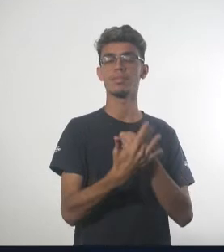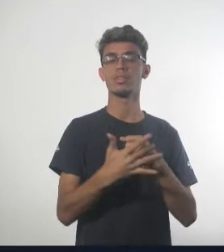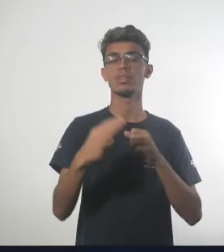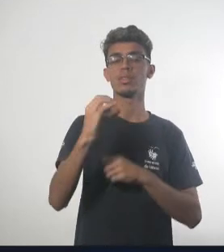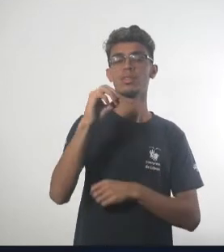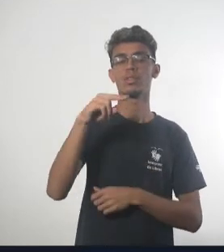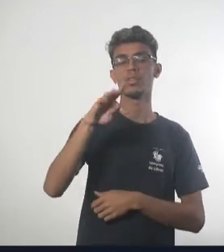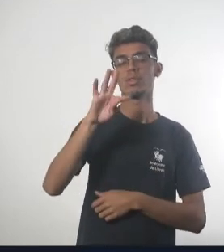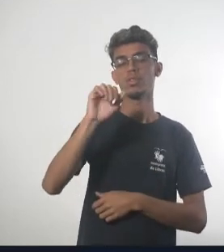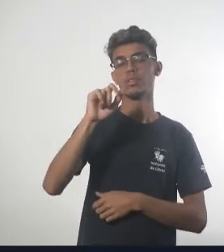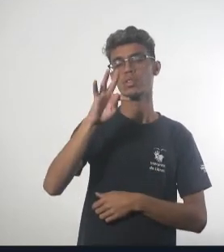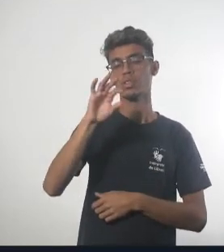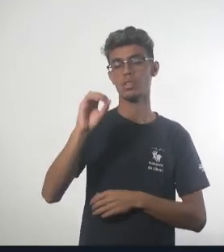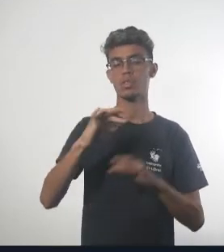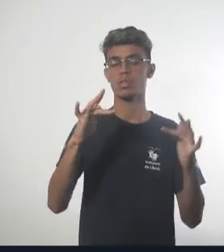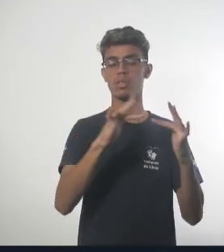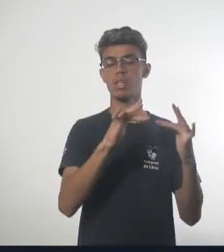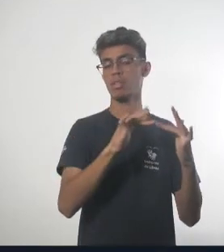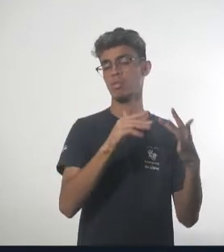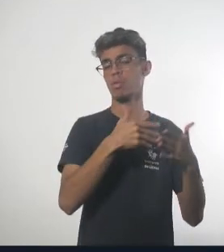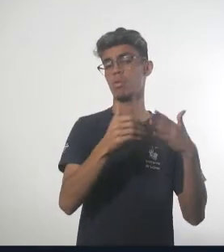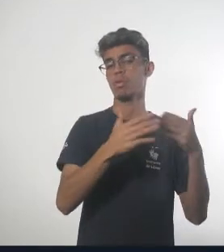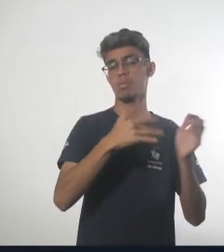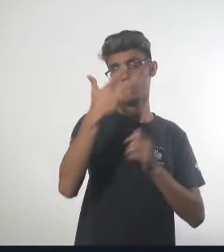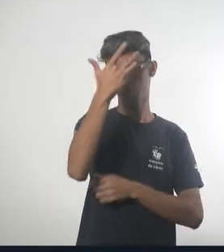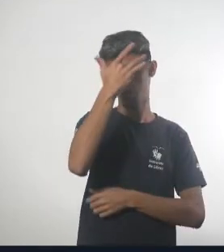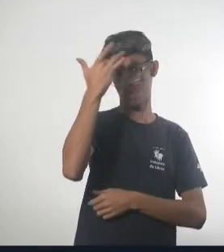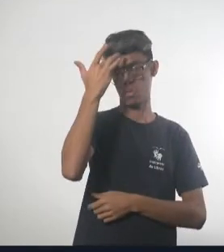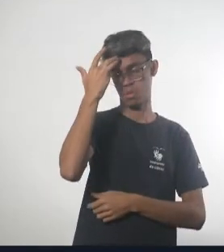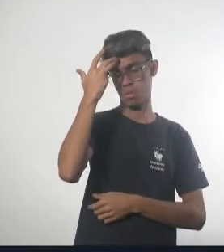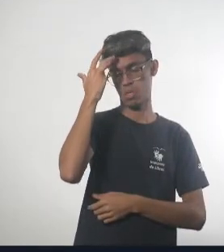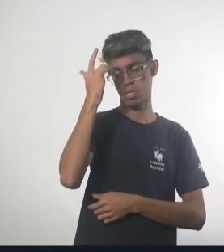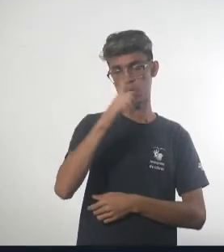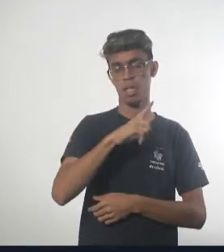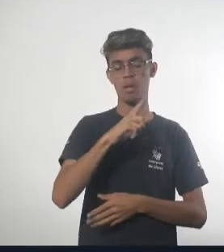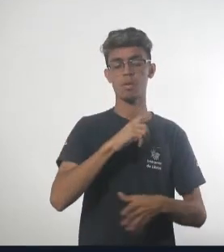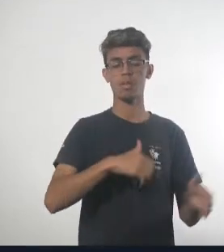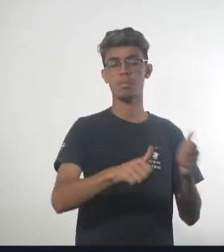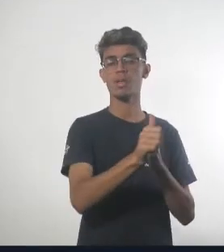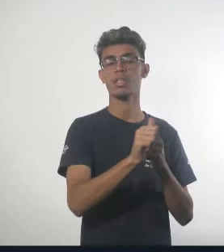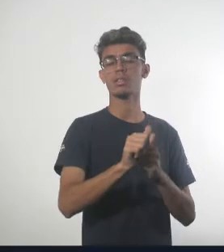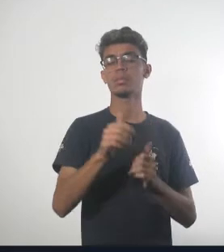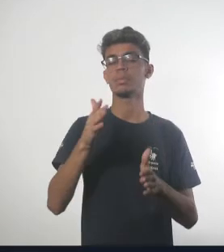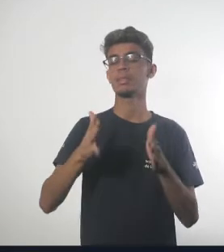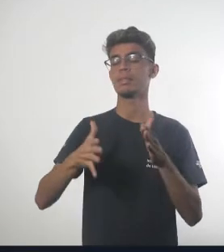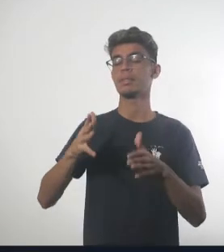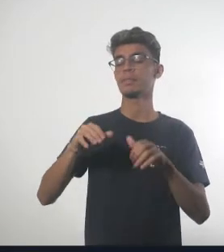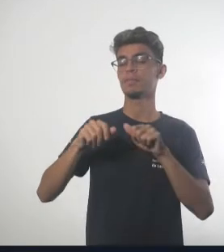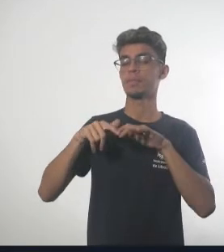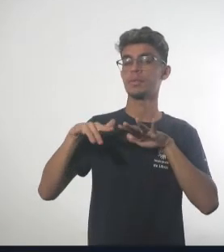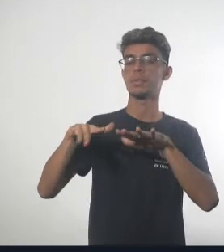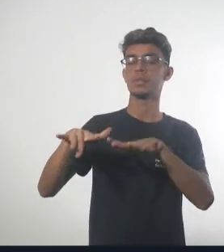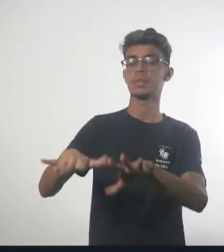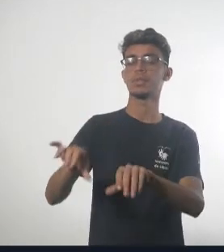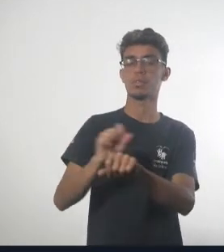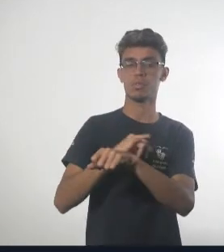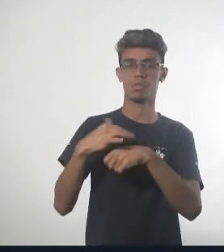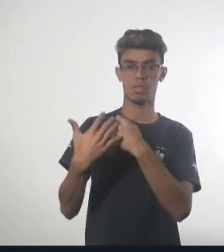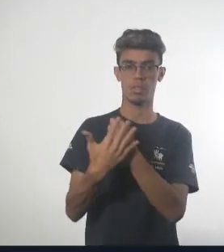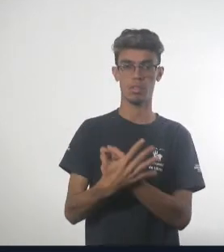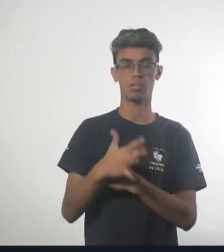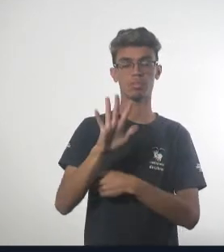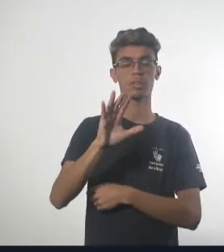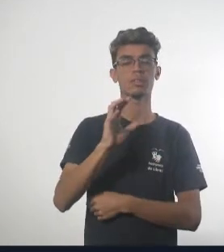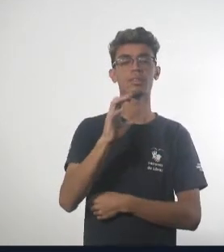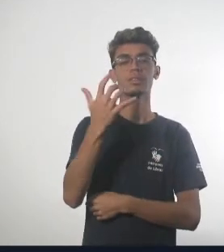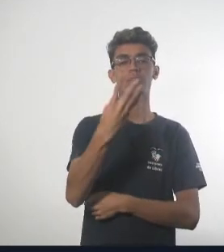contato é qualquer pessoa que esteve em contato próximo a um caso de Covid-19 no período de transmissibilidade desse caso, que